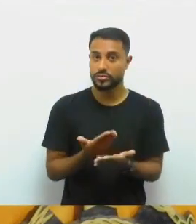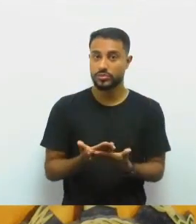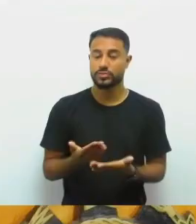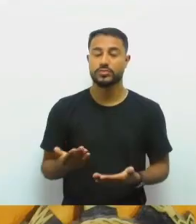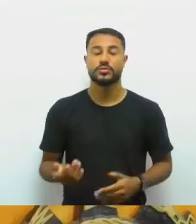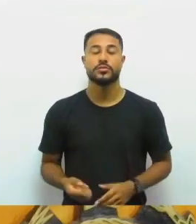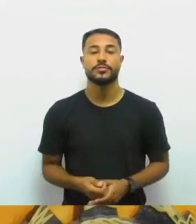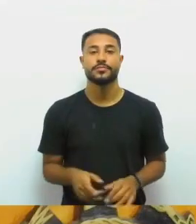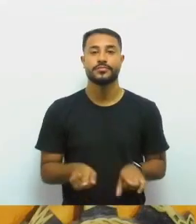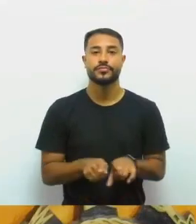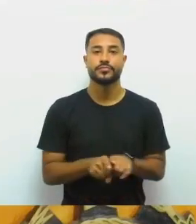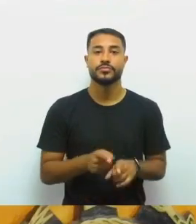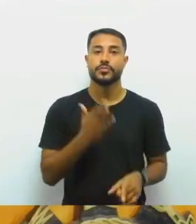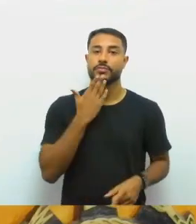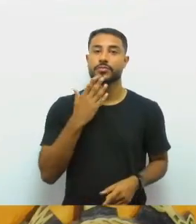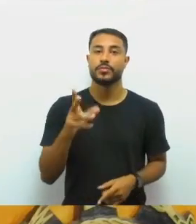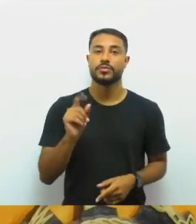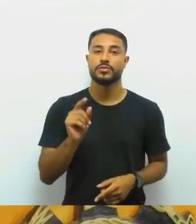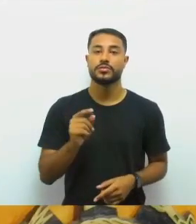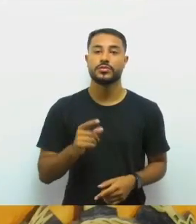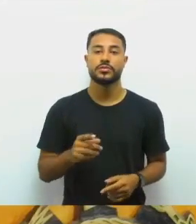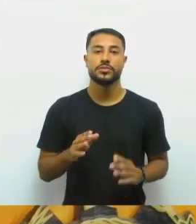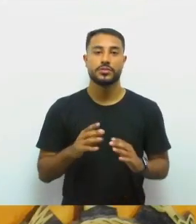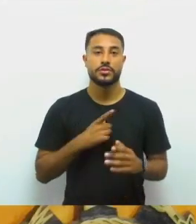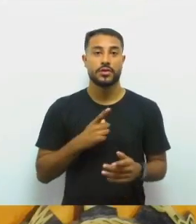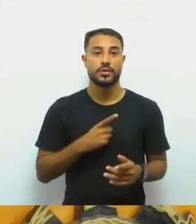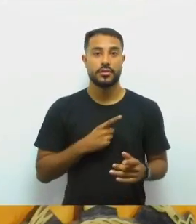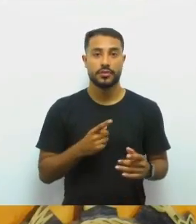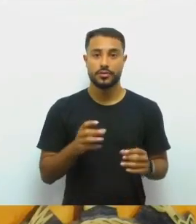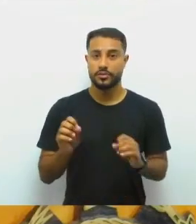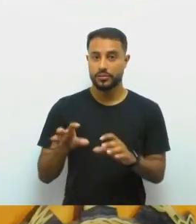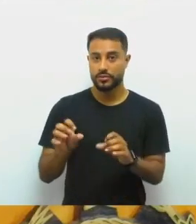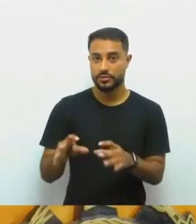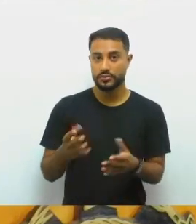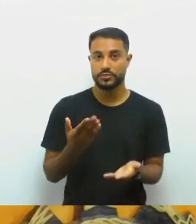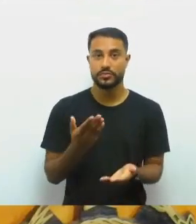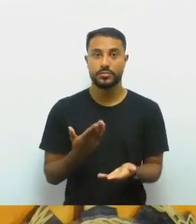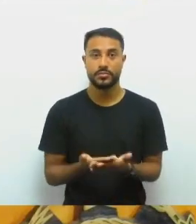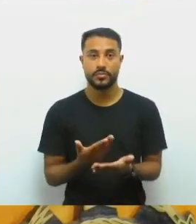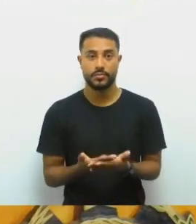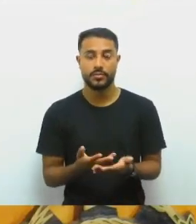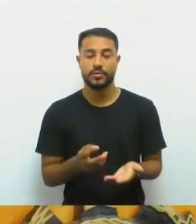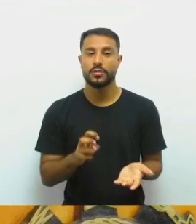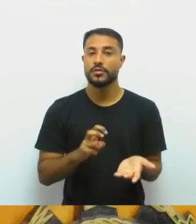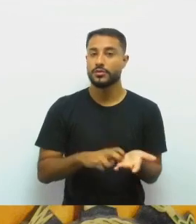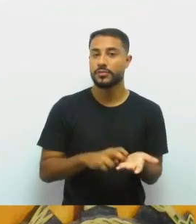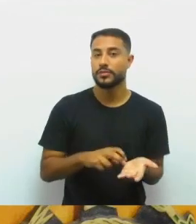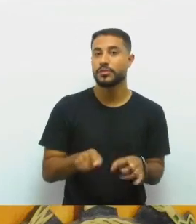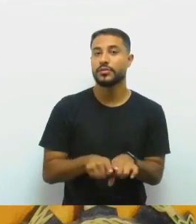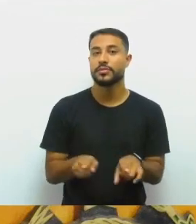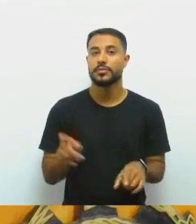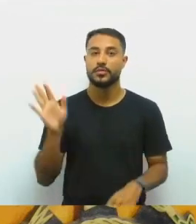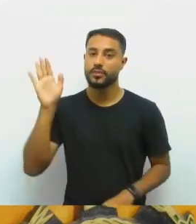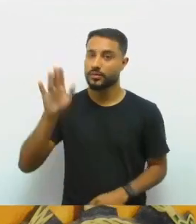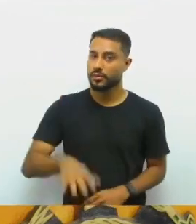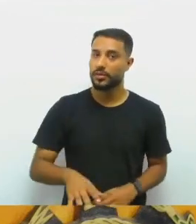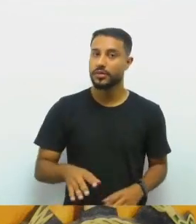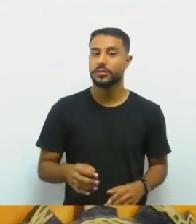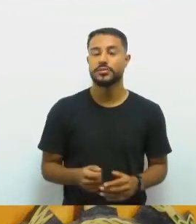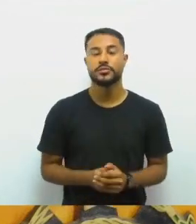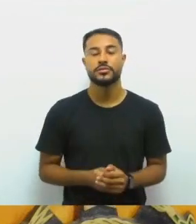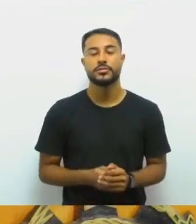ensino integral na Escola Municipal Zita de Oliveira Soares, localizada na Travessa Manuel Carneiro, no bairro Sapientuba 3.